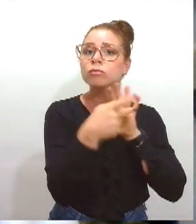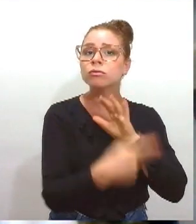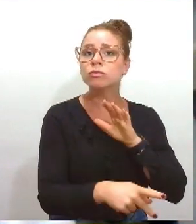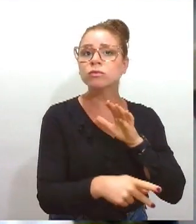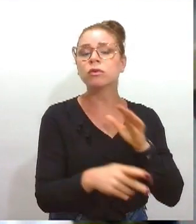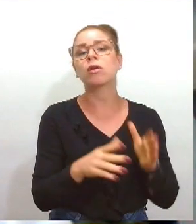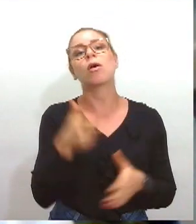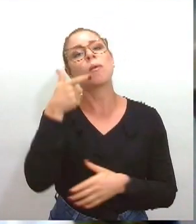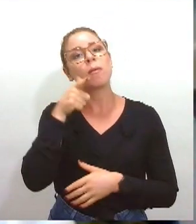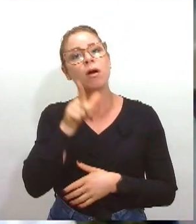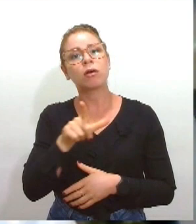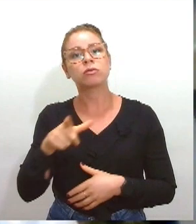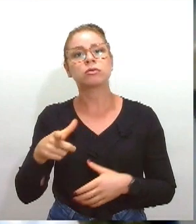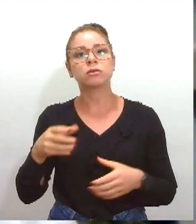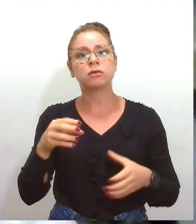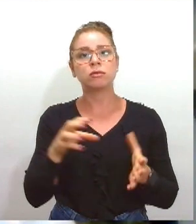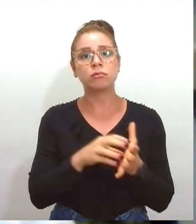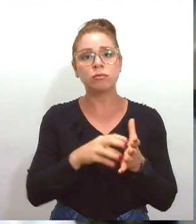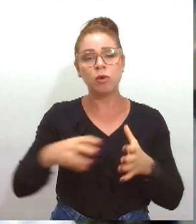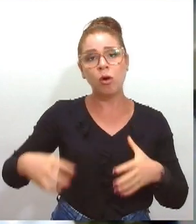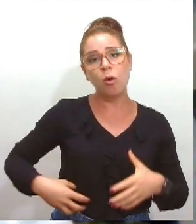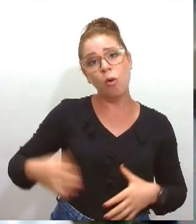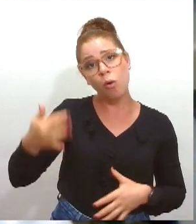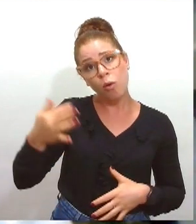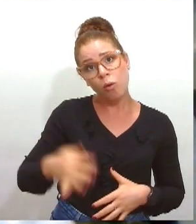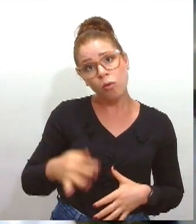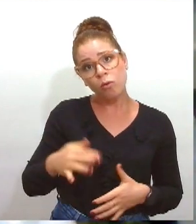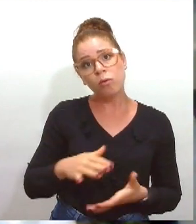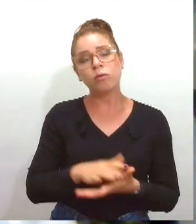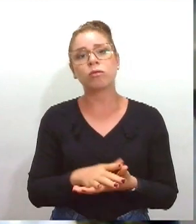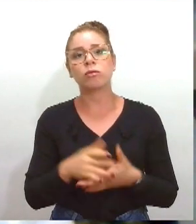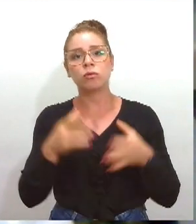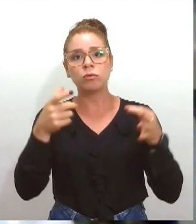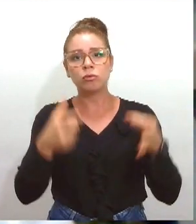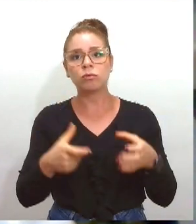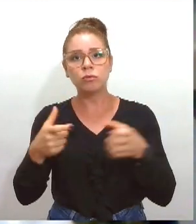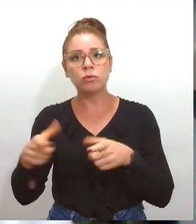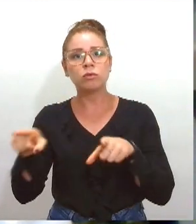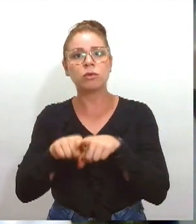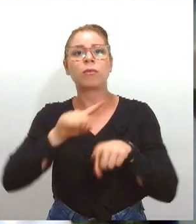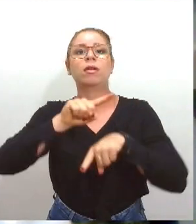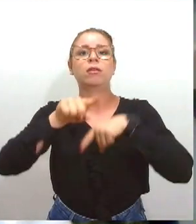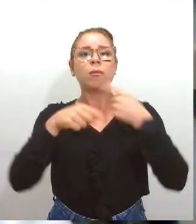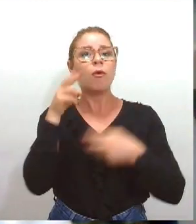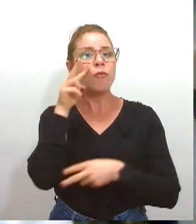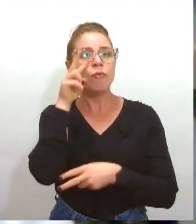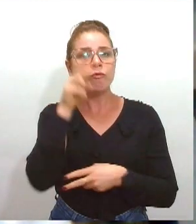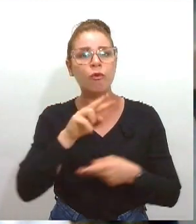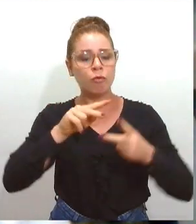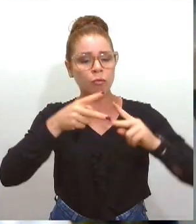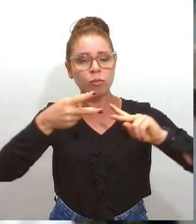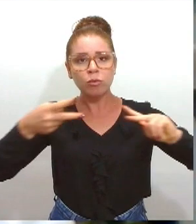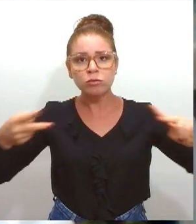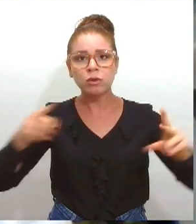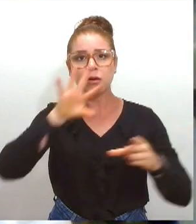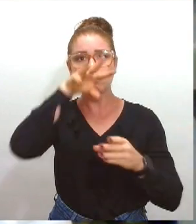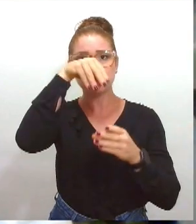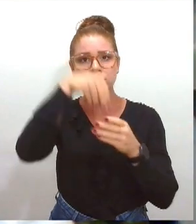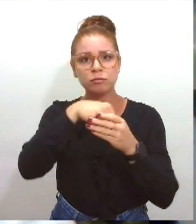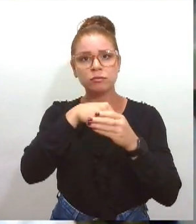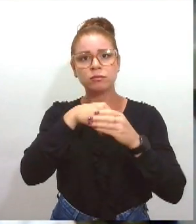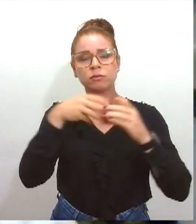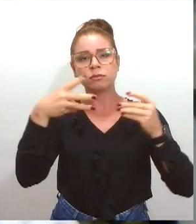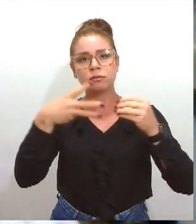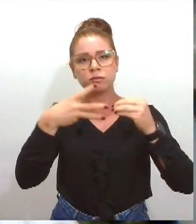órgão. Em seguida, é a tipagem HLA, que é uma proteína que nós temos nas membranas das nossas células, que é um antígeno